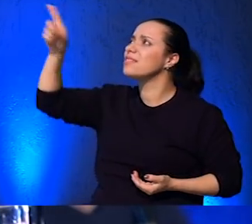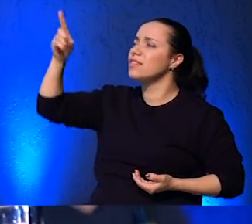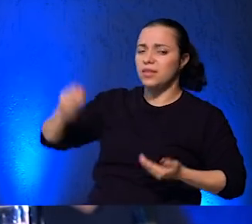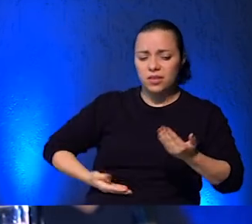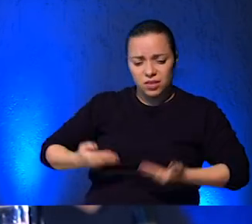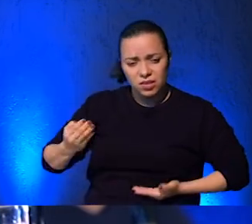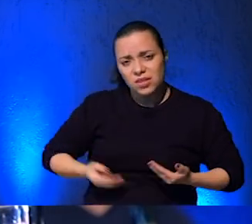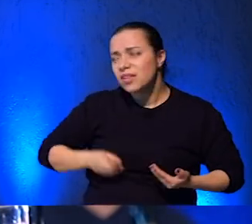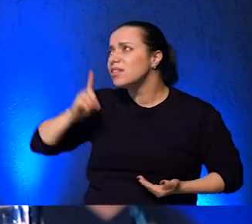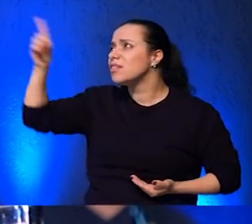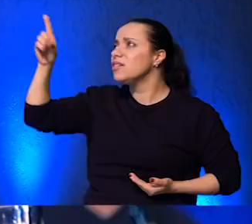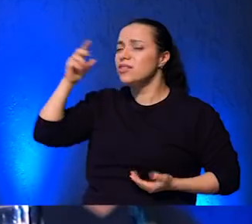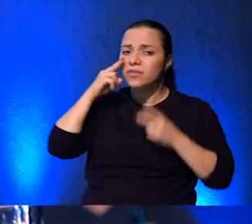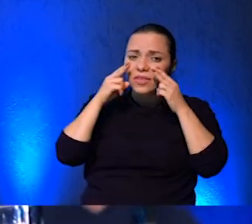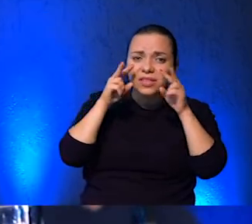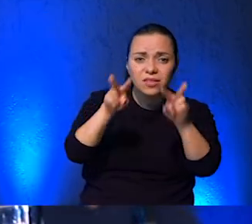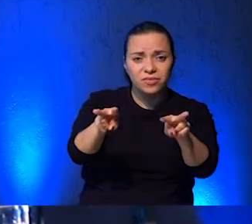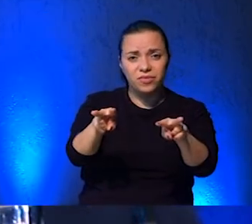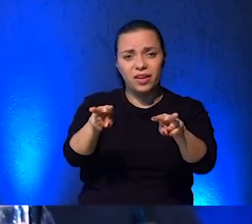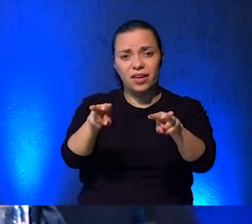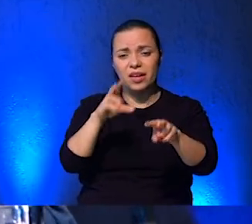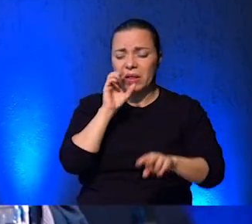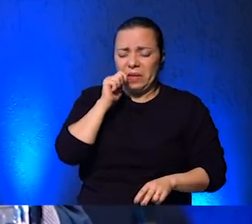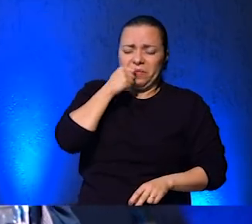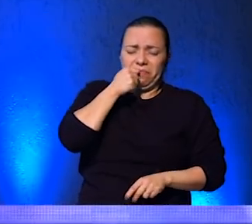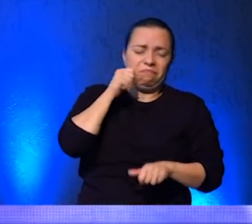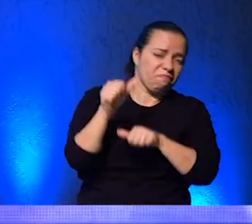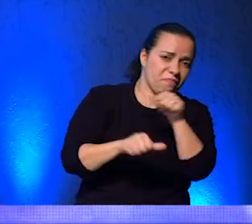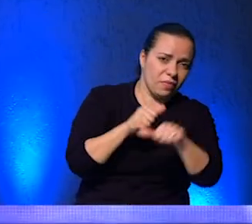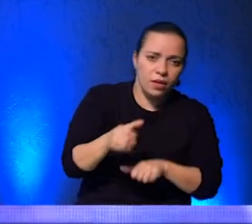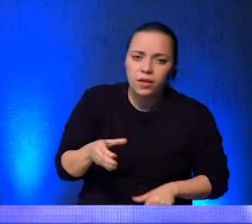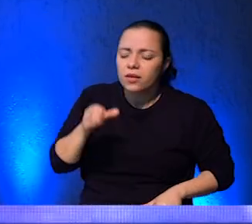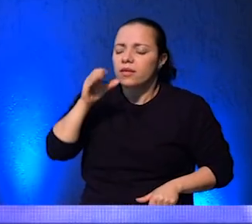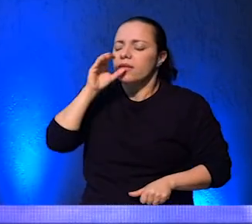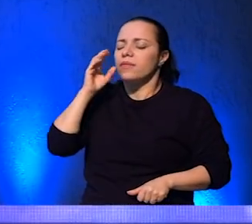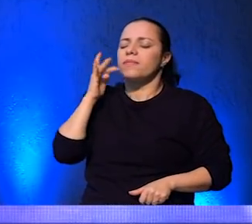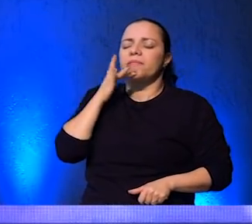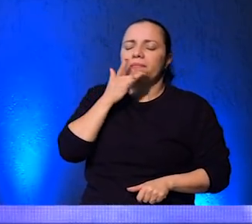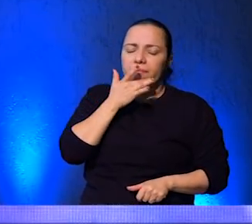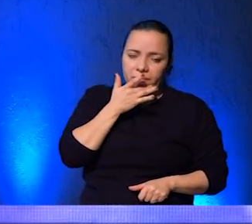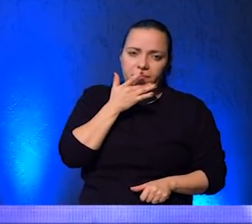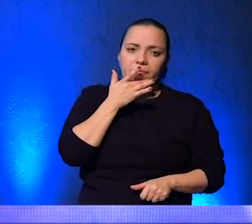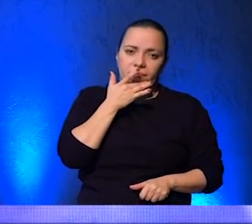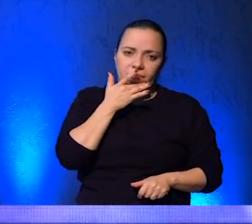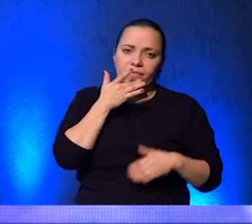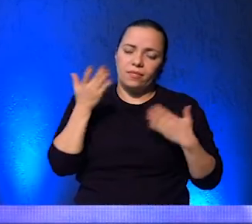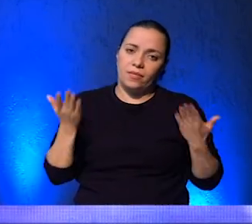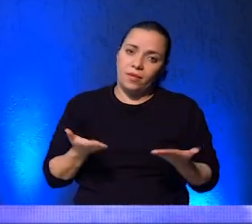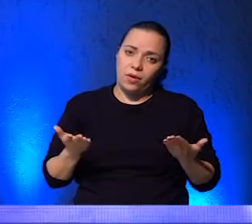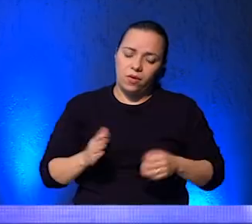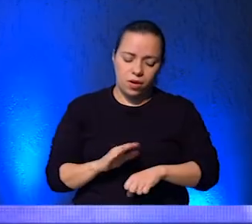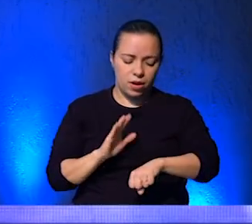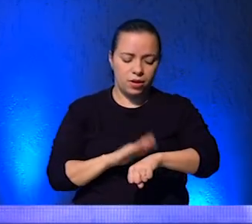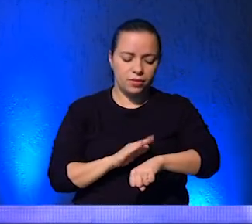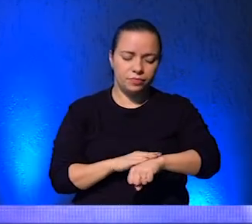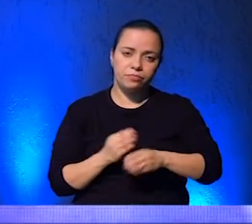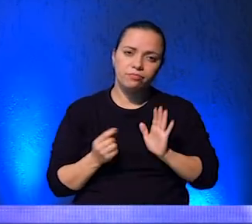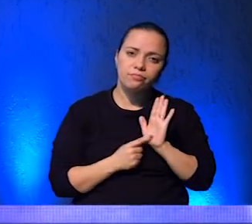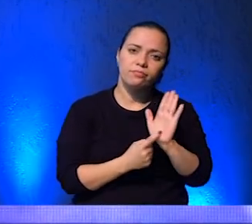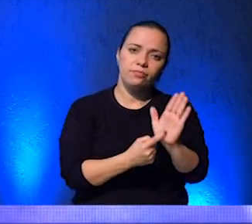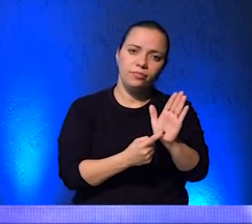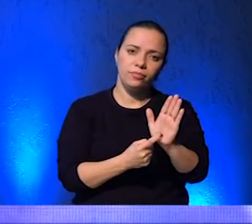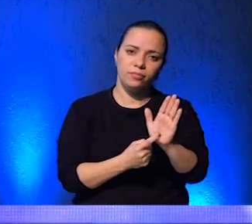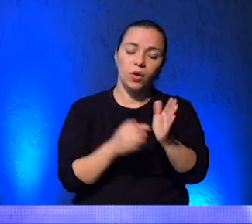ver o milagre o limão transformado ele mudada e eu quero ainda acertar o último exemplo e o